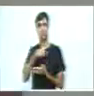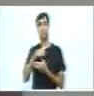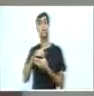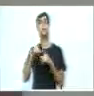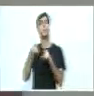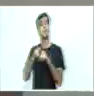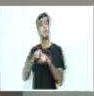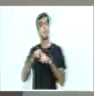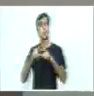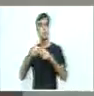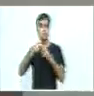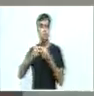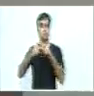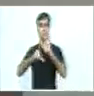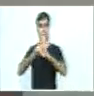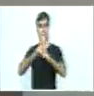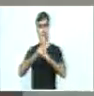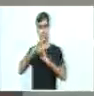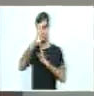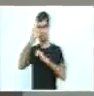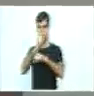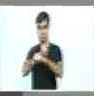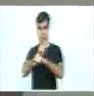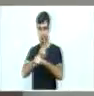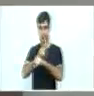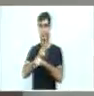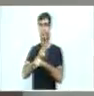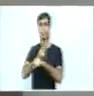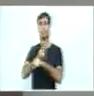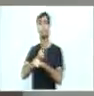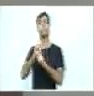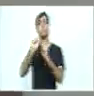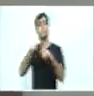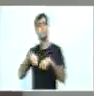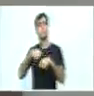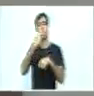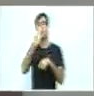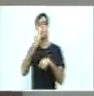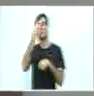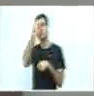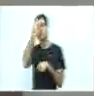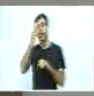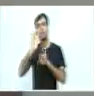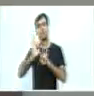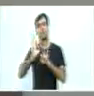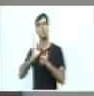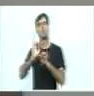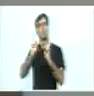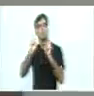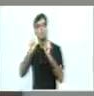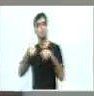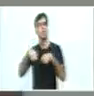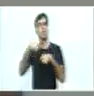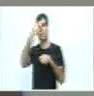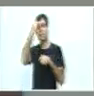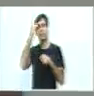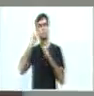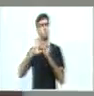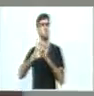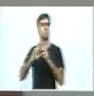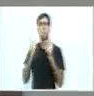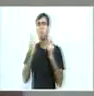alteração na lei orgânica implicará, então, na facilitação para que o cidadão, para